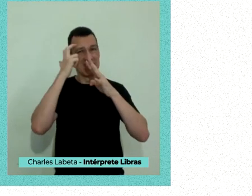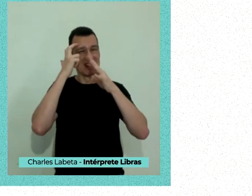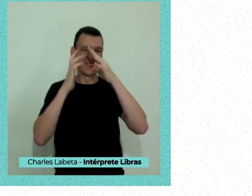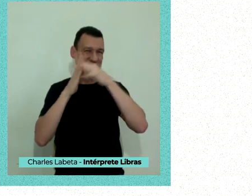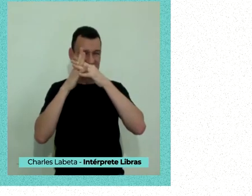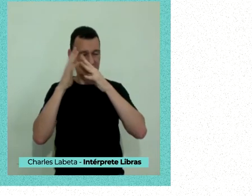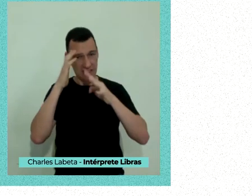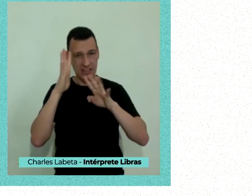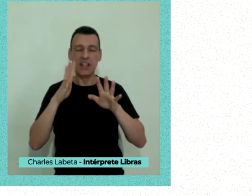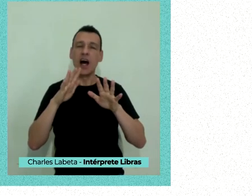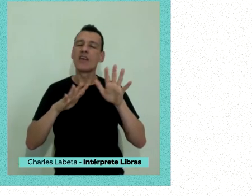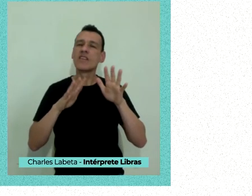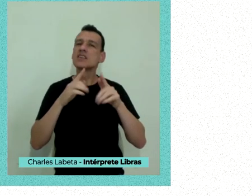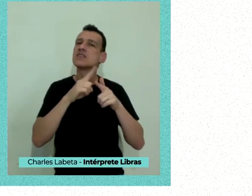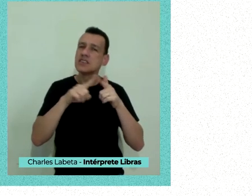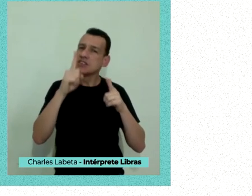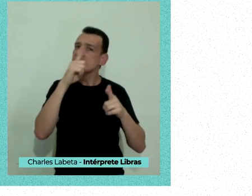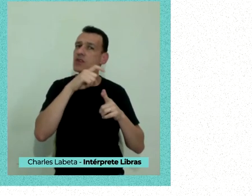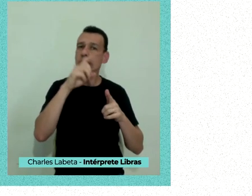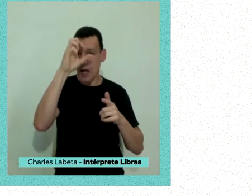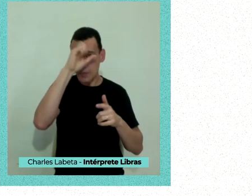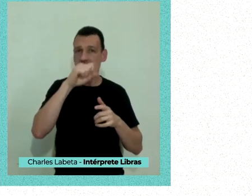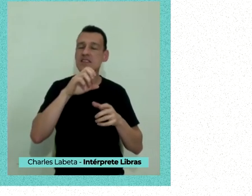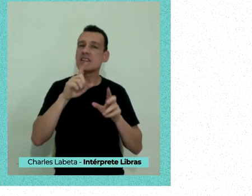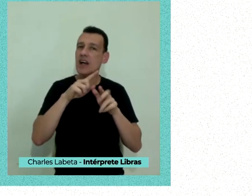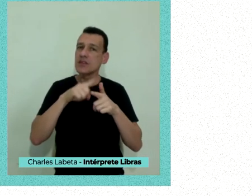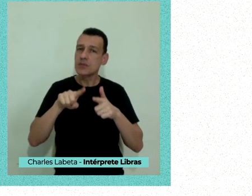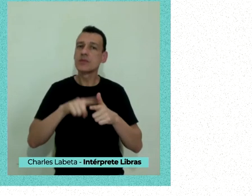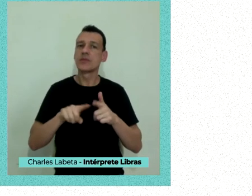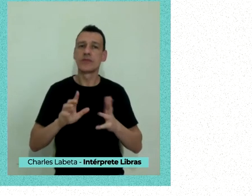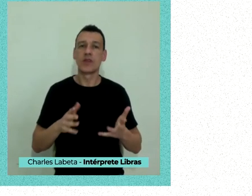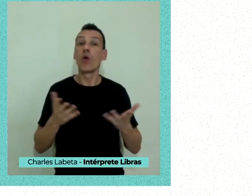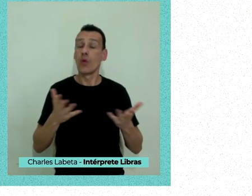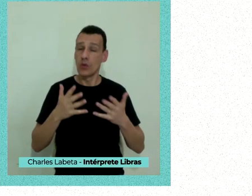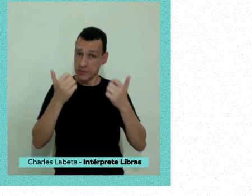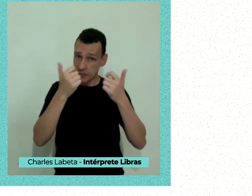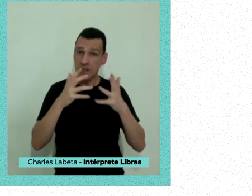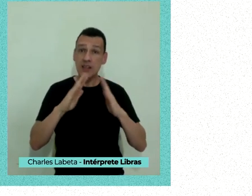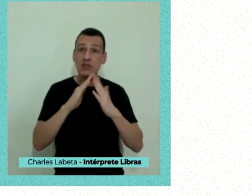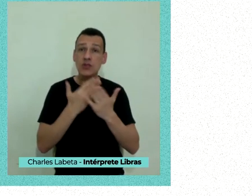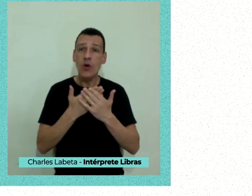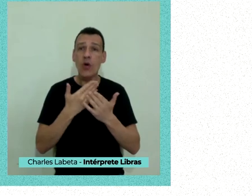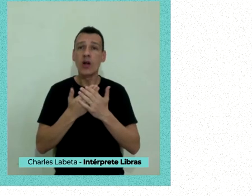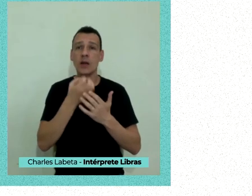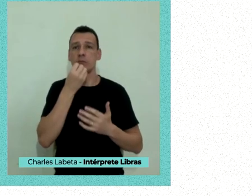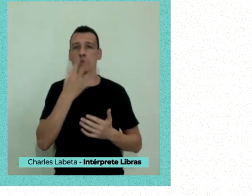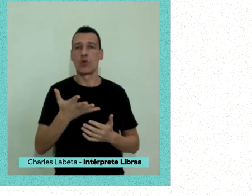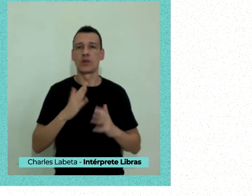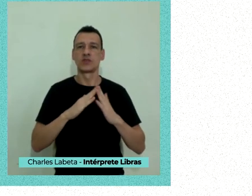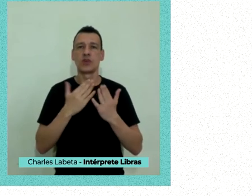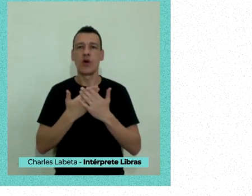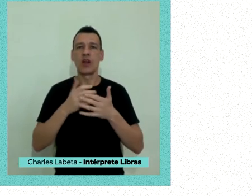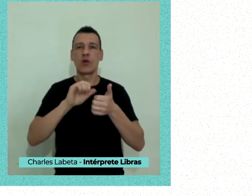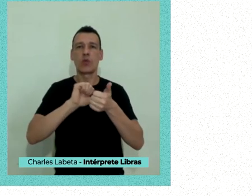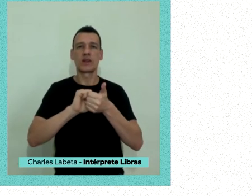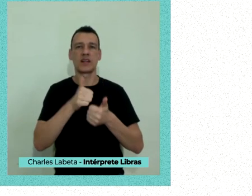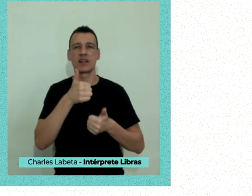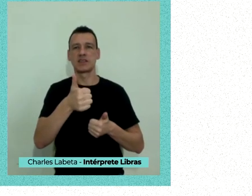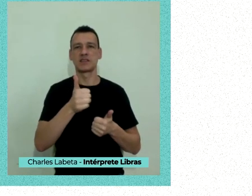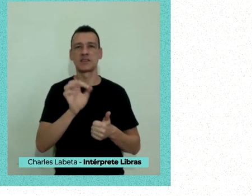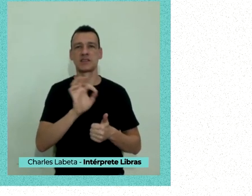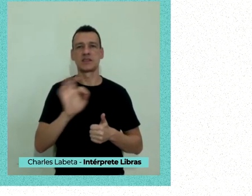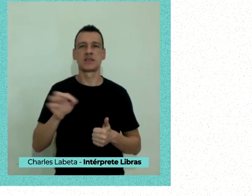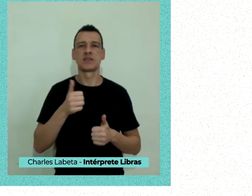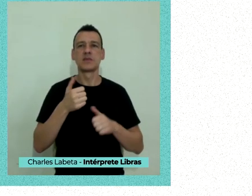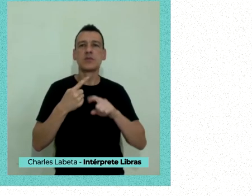gente está aqui debatendo uma escola de qualidade, que é uma escola que transforma não só na adoção,